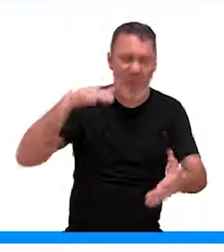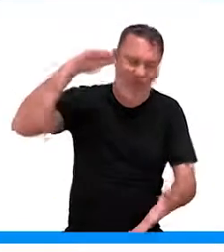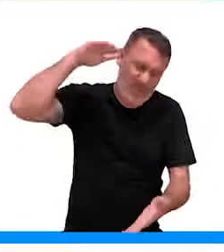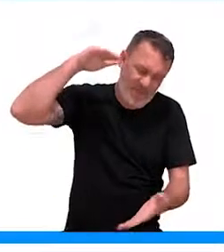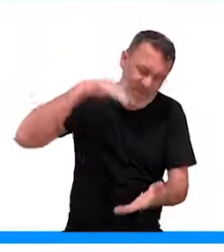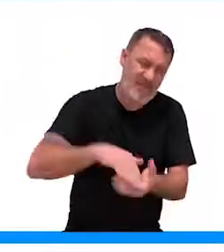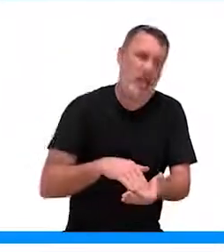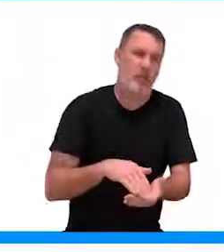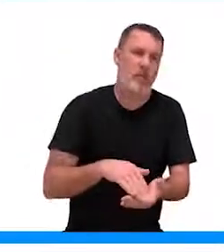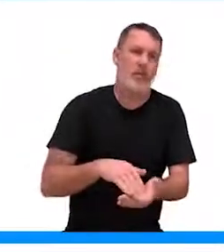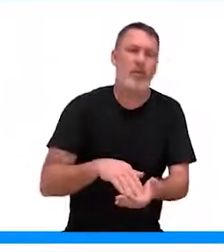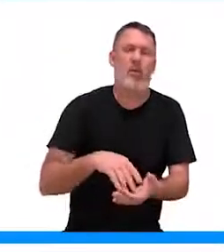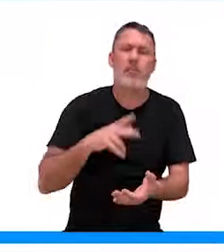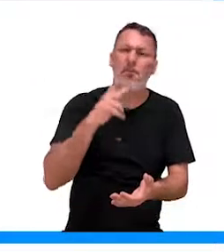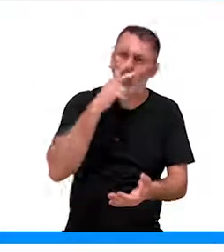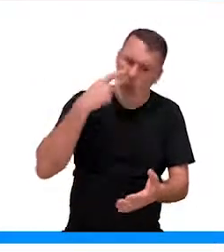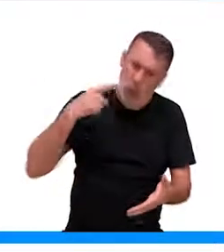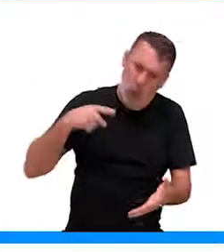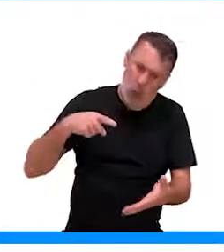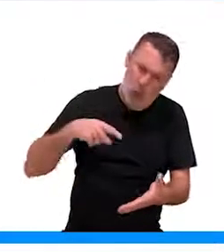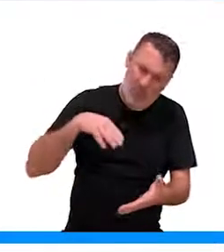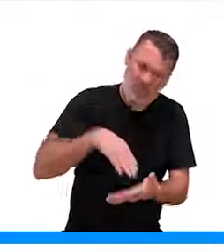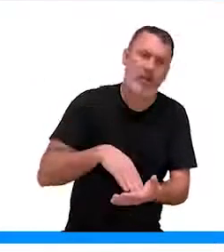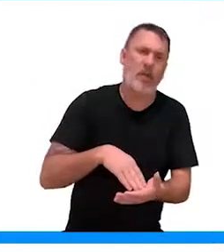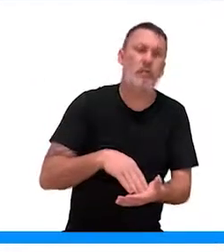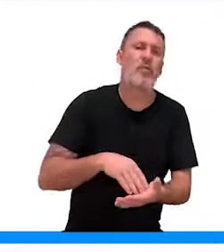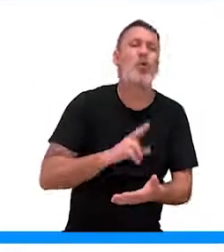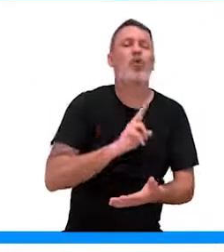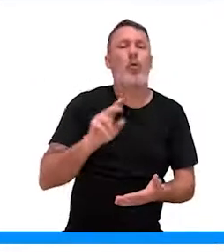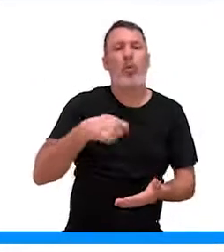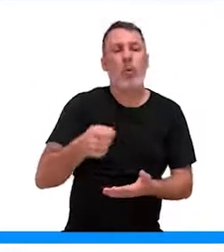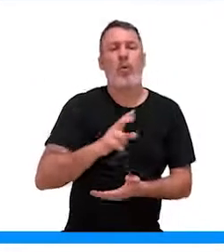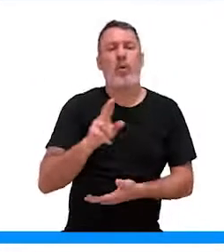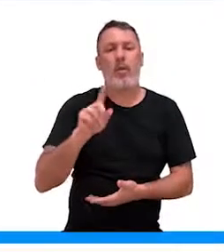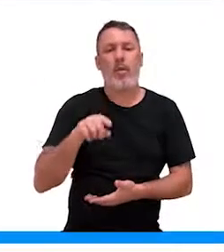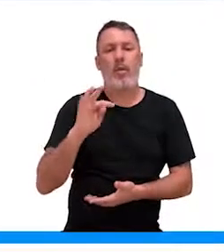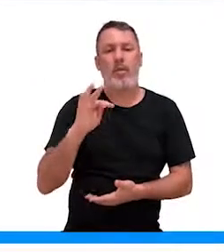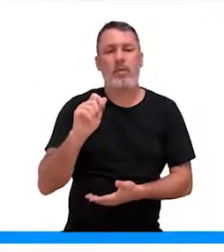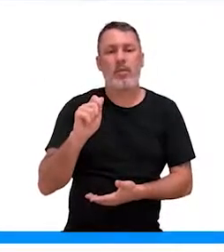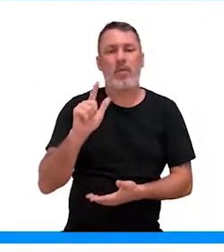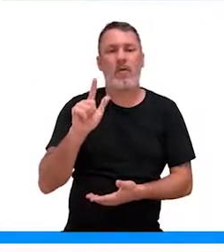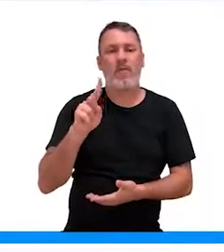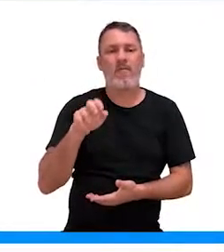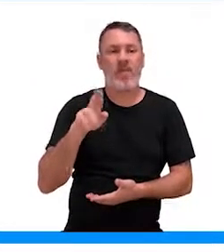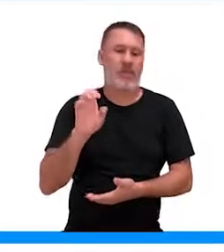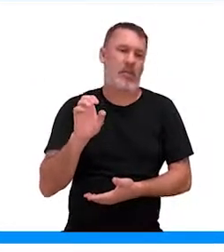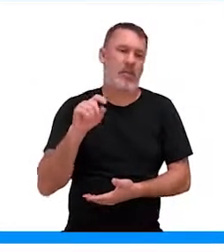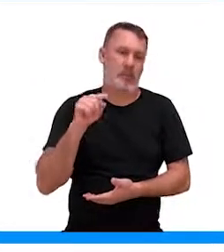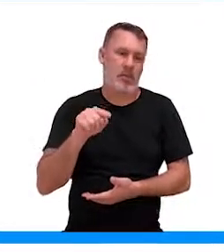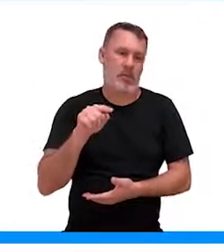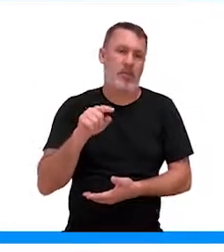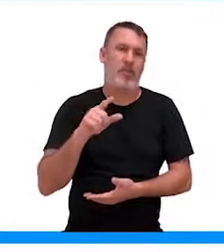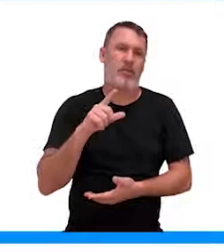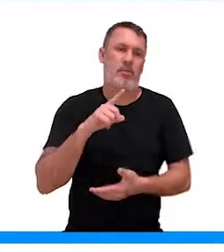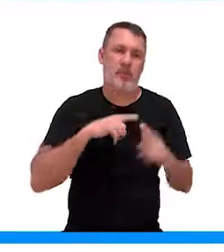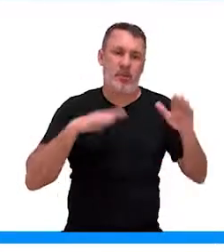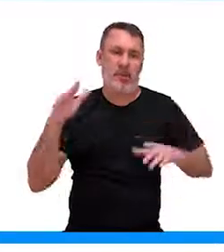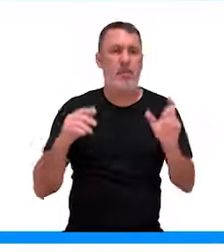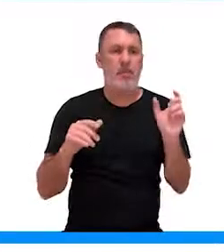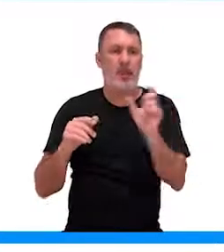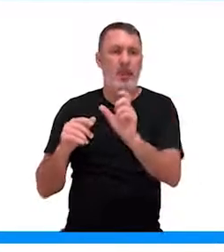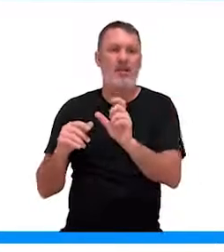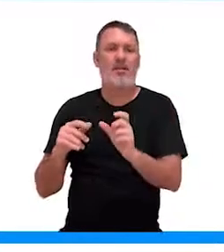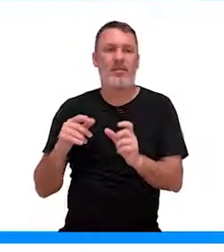como a linha de maior profundidade dentro desse fluxo hídrico. Tudo bem? Esse que é o conceito de talveg. Derivado da palavra alemã